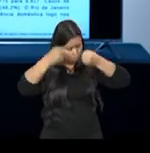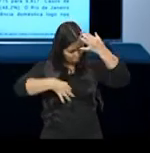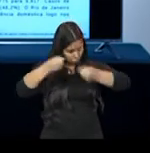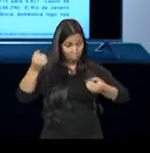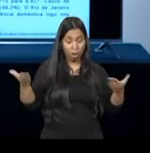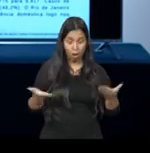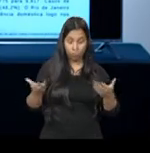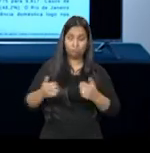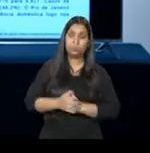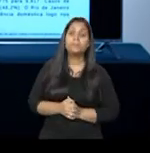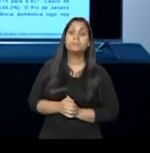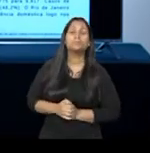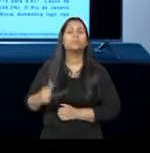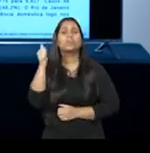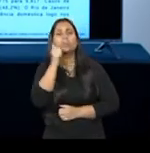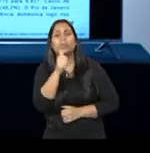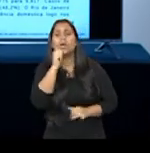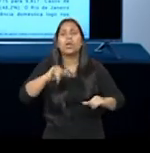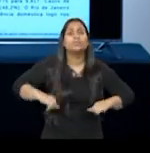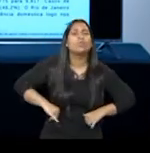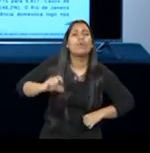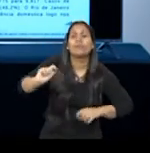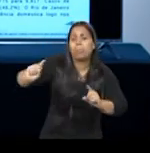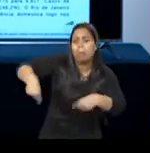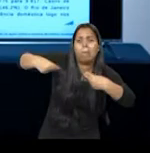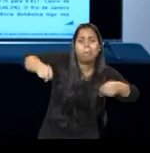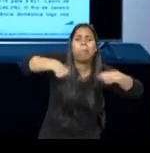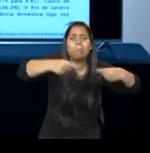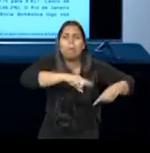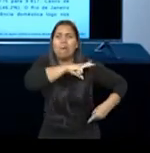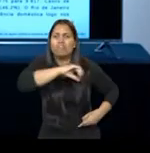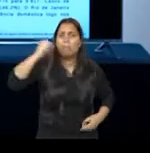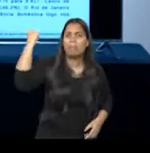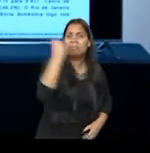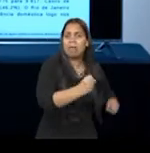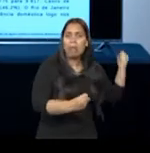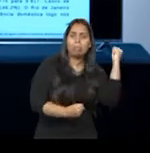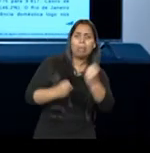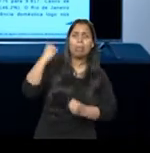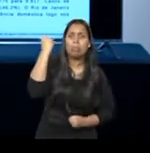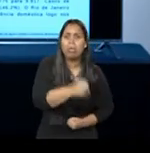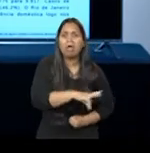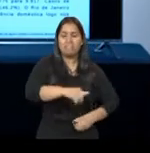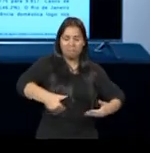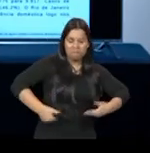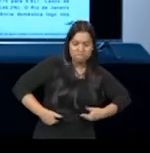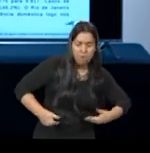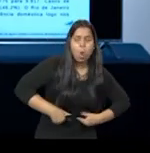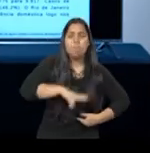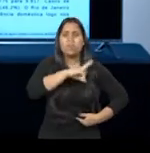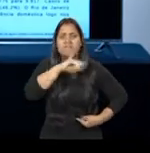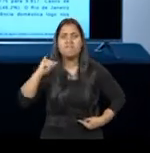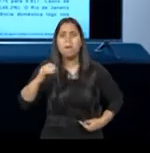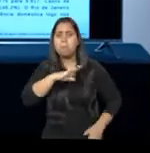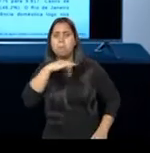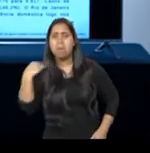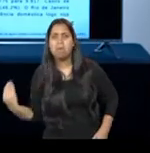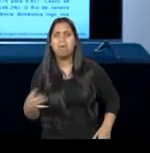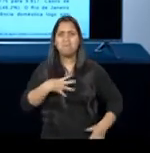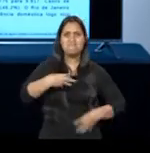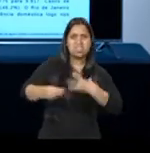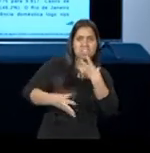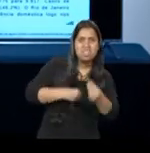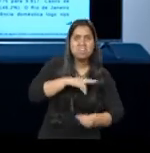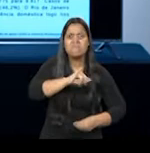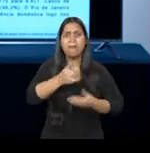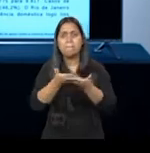vezes essa mulher, ela sofre ameaças de morte, que ela vai morrer de fome, inclusive, que os filhos